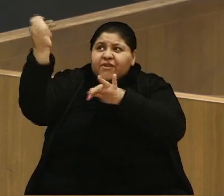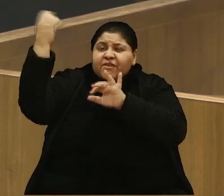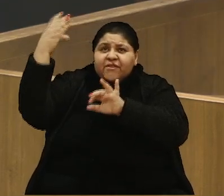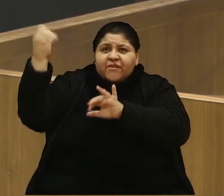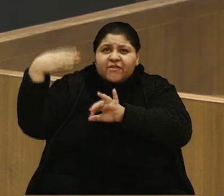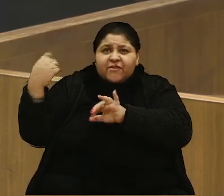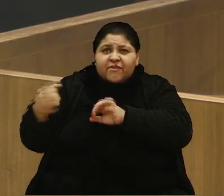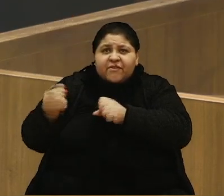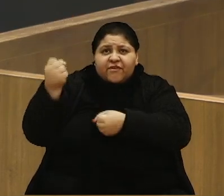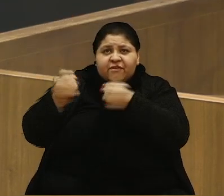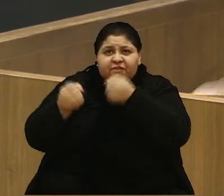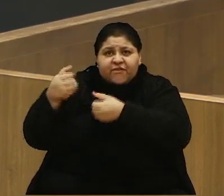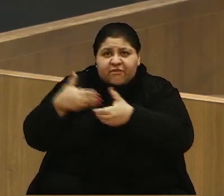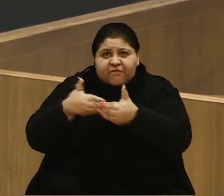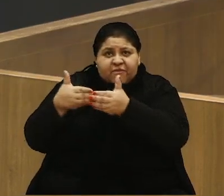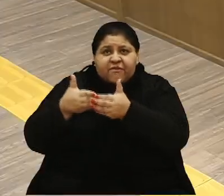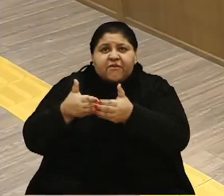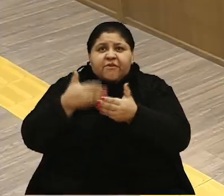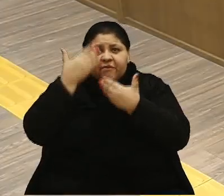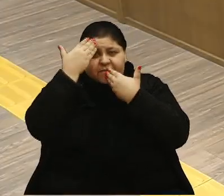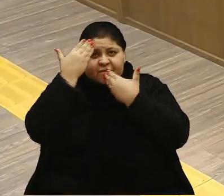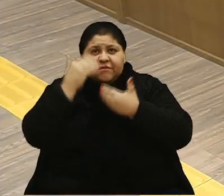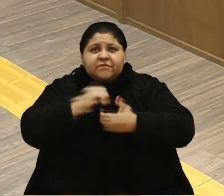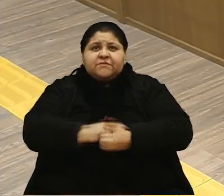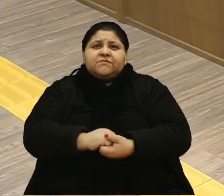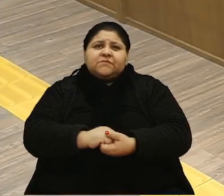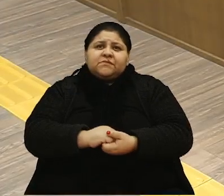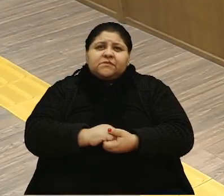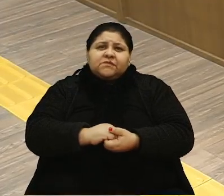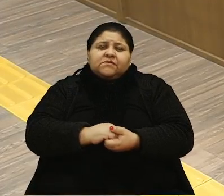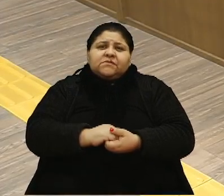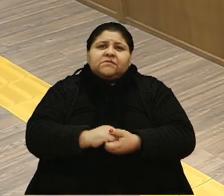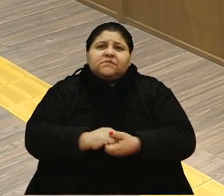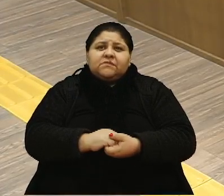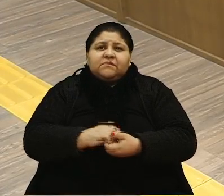pessoal do trânsito ir lá guiar o trânsito. Muito obrigado. Obrigada, vereador Iago Morandi. Com a palavra...